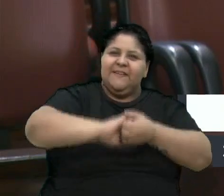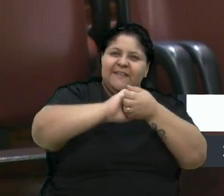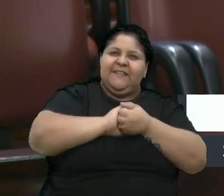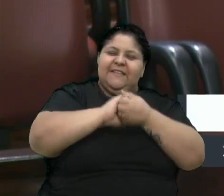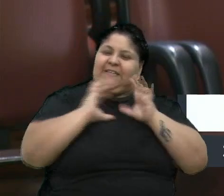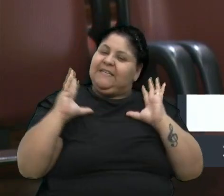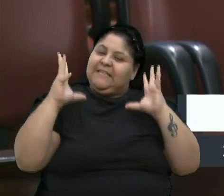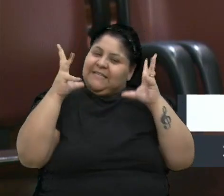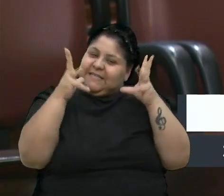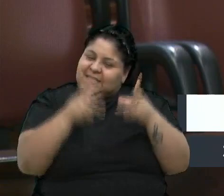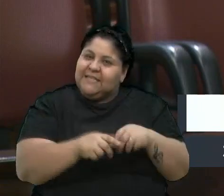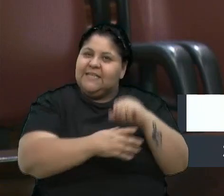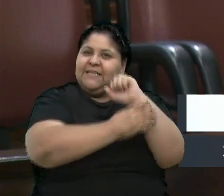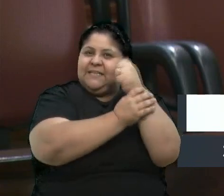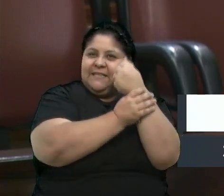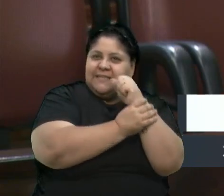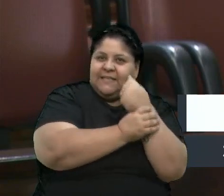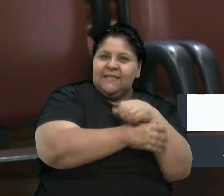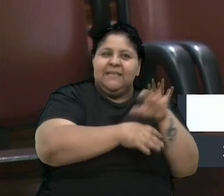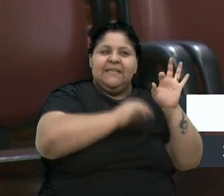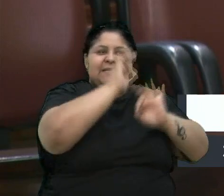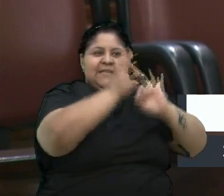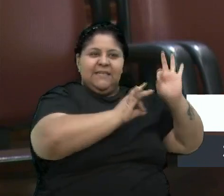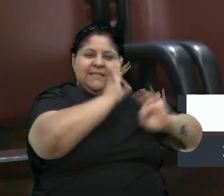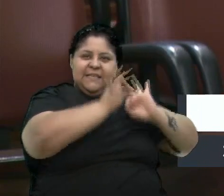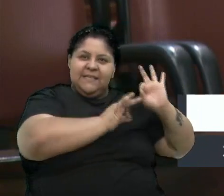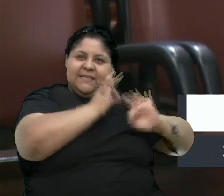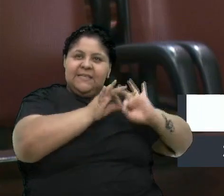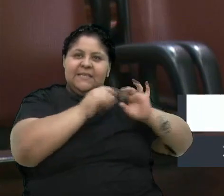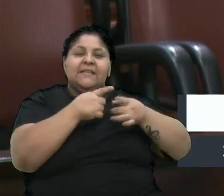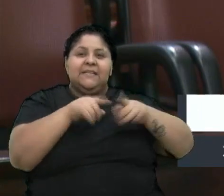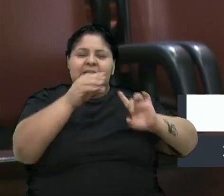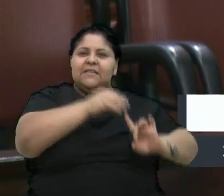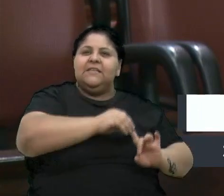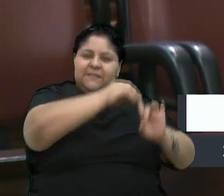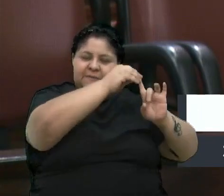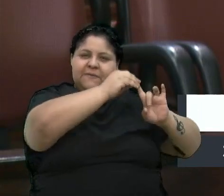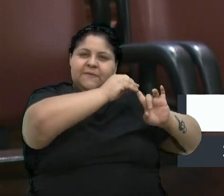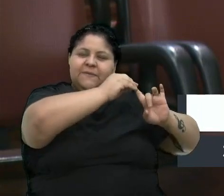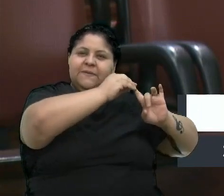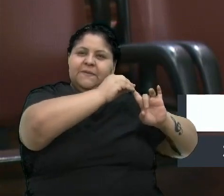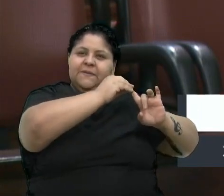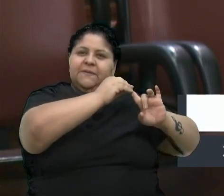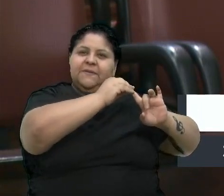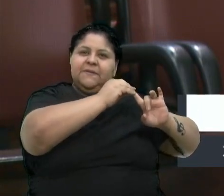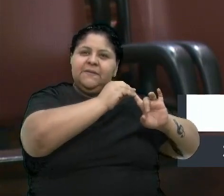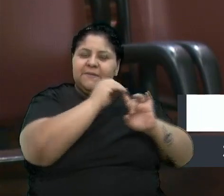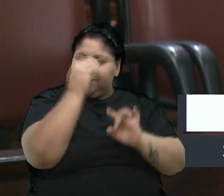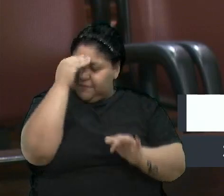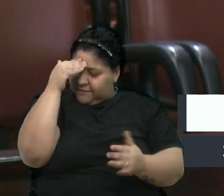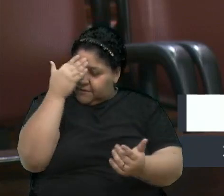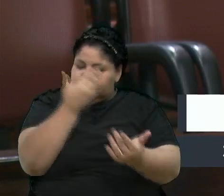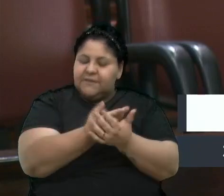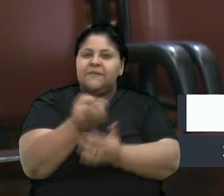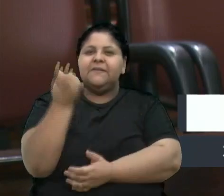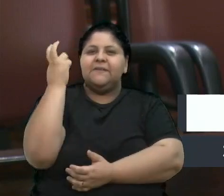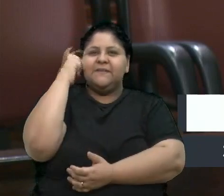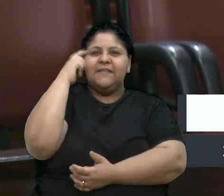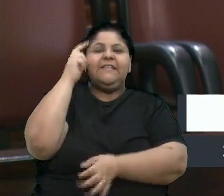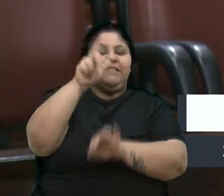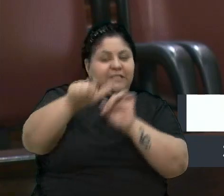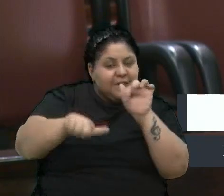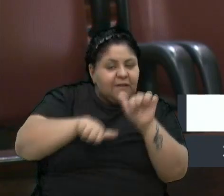todos, né, do Sesc, aos organizadores, mas principalmente aqueles que declarar o voto, presidente. Acreditam que a cultura